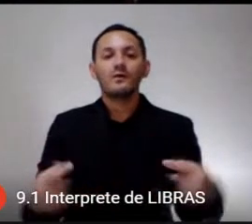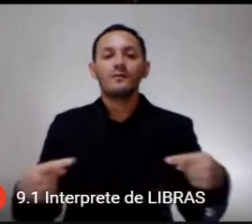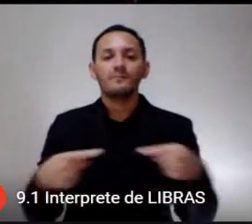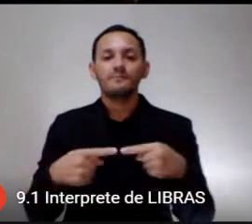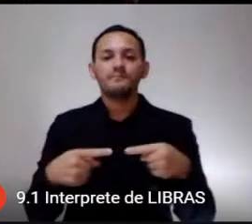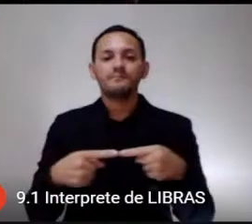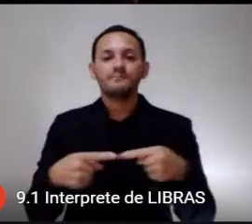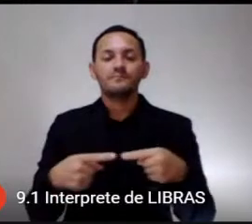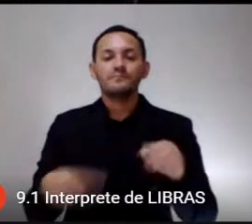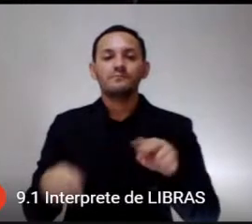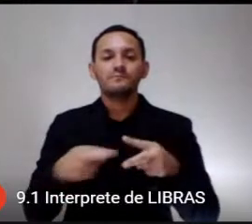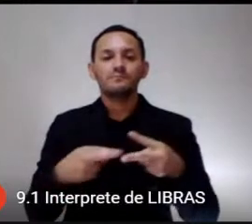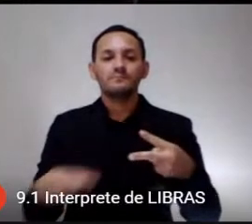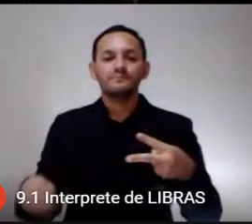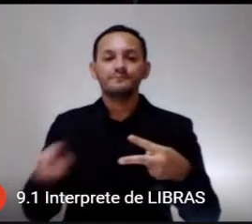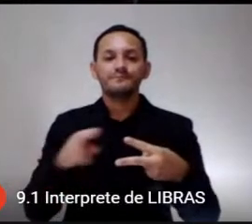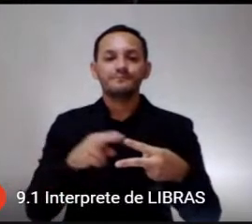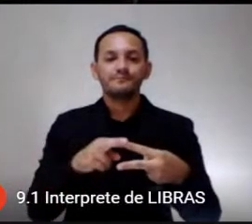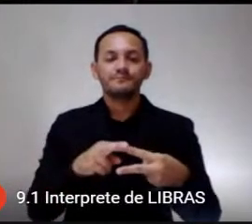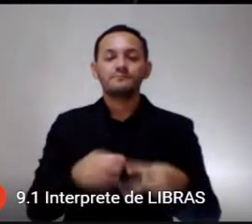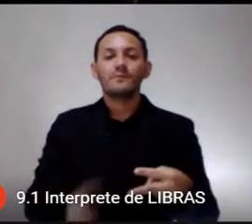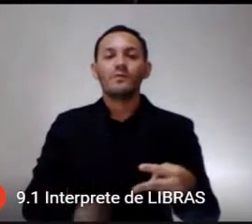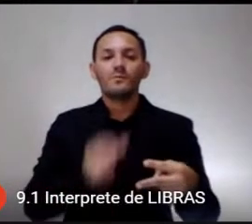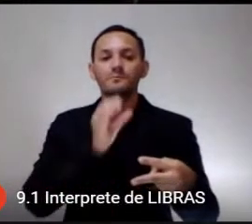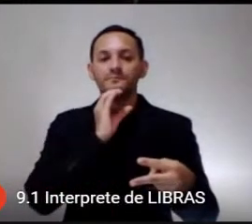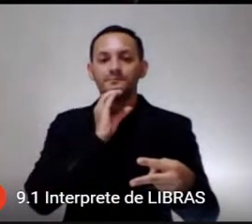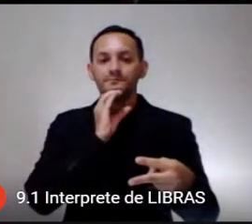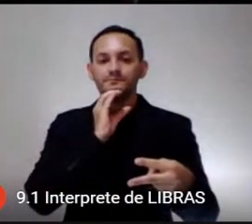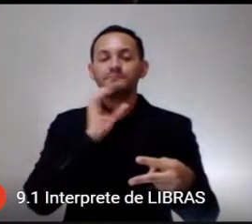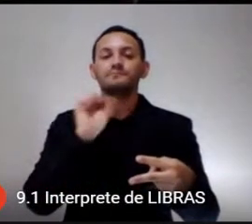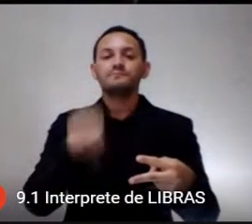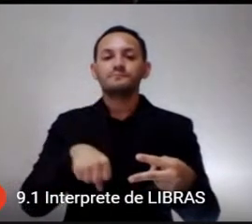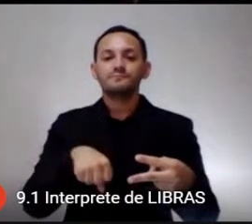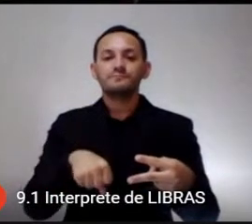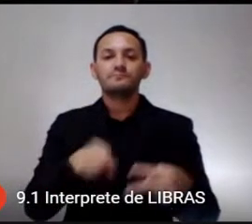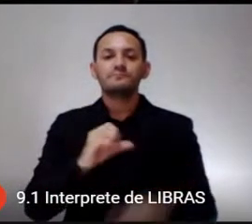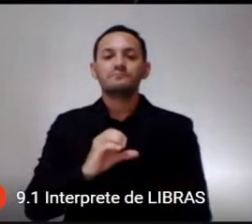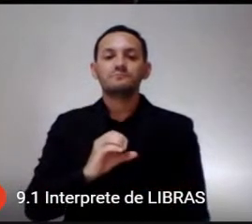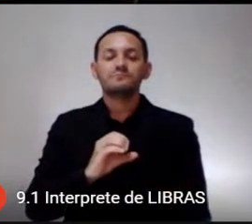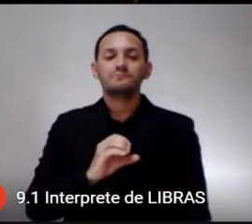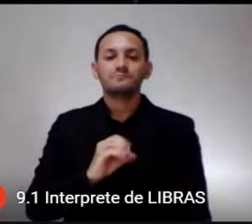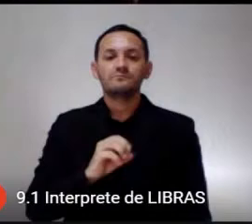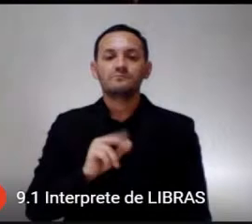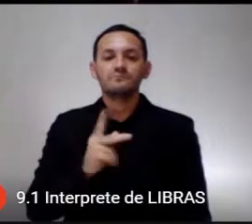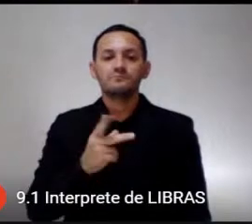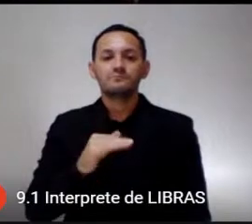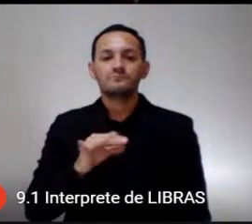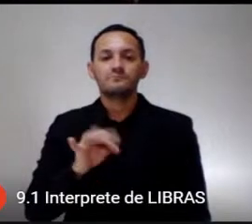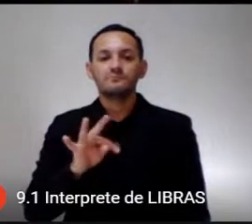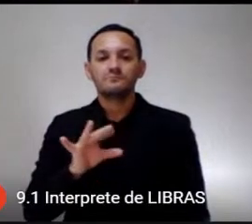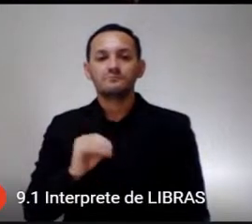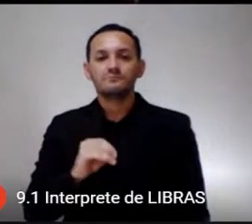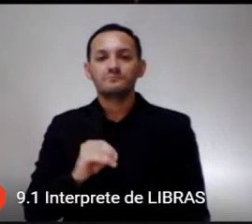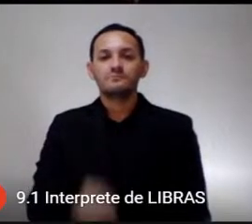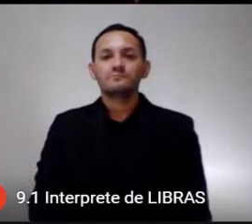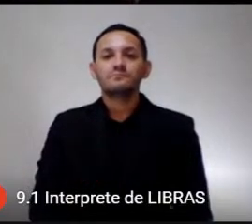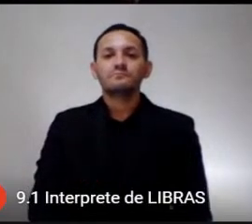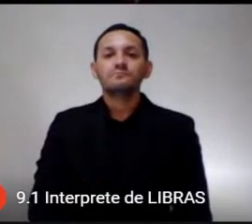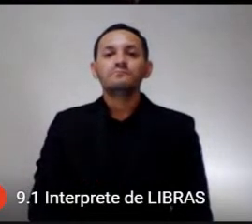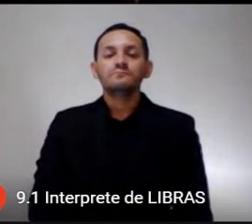do recurso, sem entrar no mérito do recurso, mas é só pelo conhecimento do recurso. Desembargador Marco Vilas